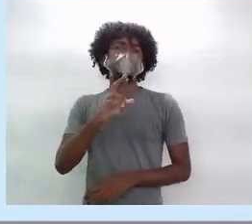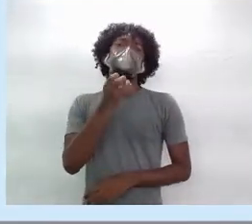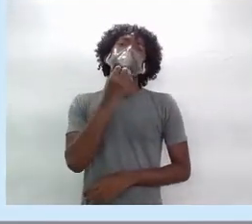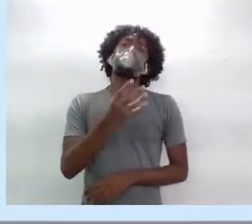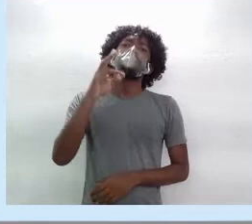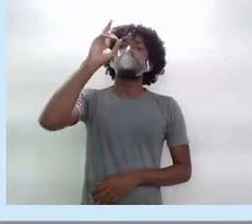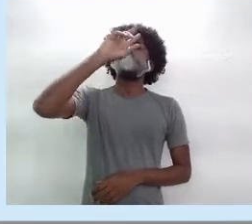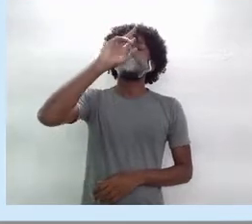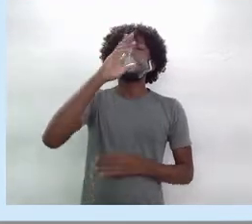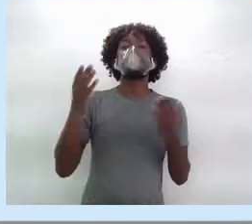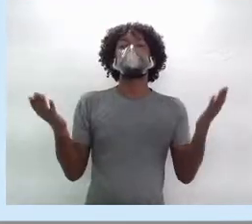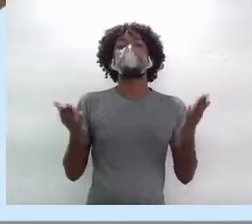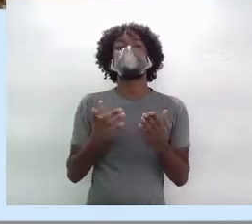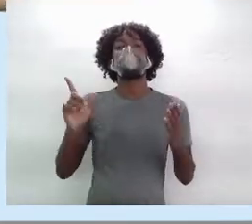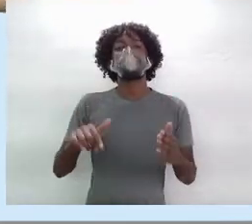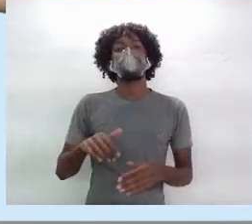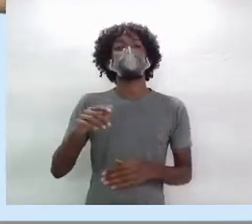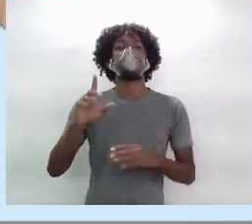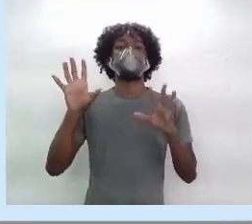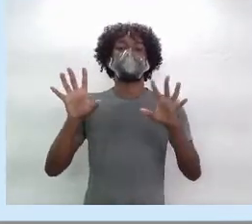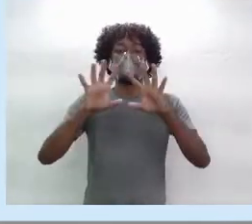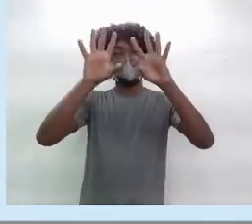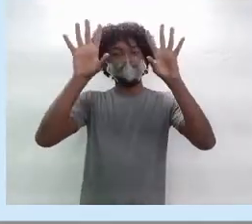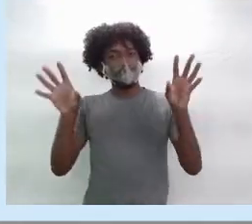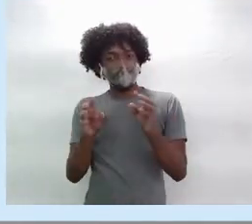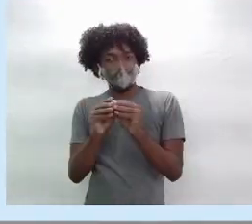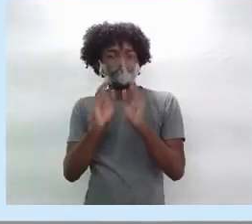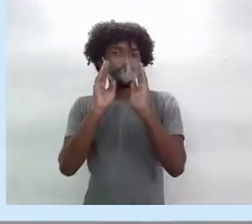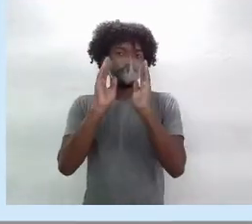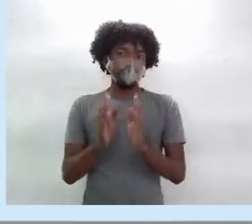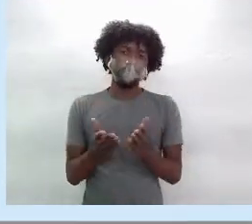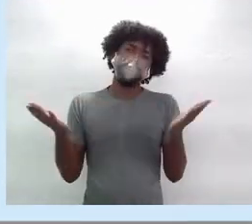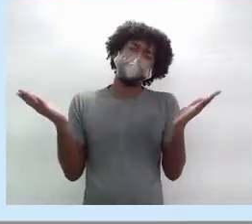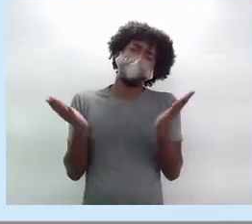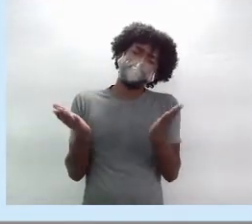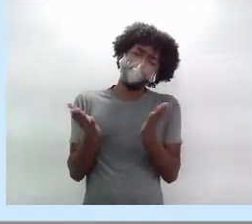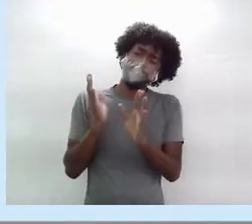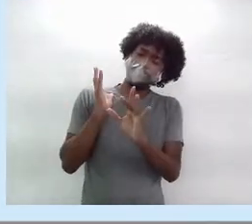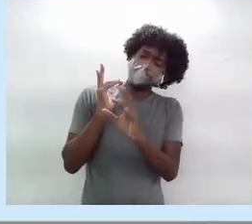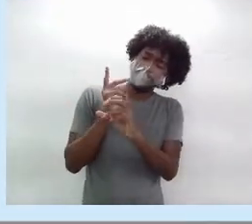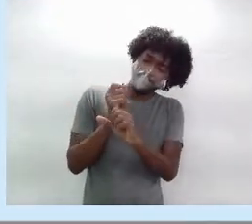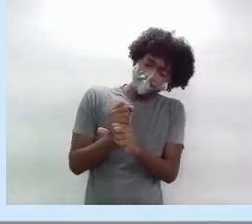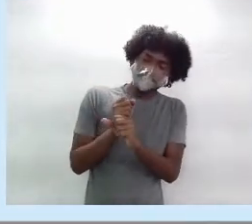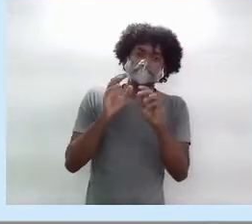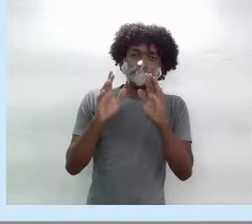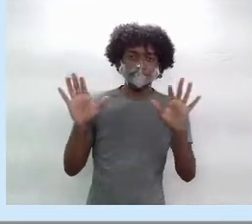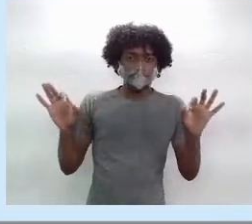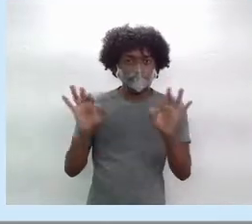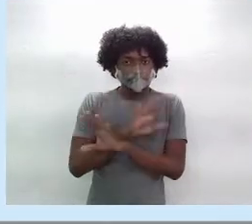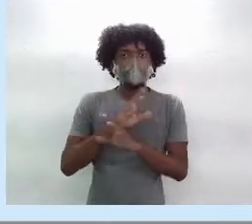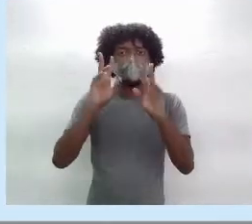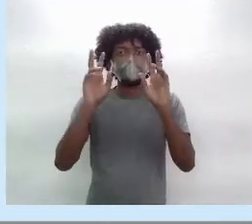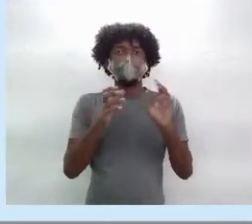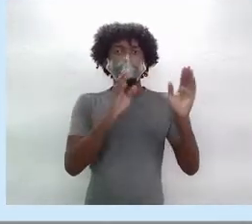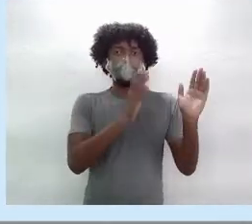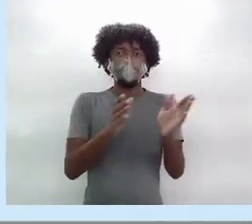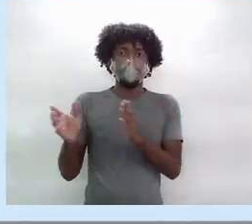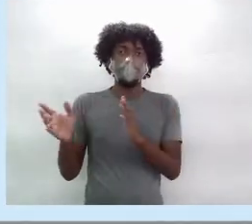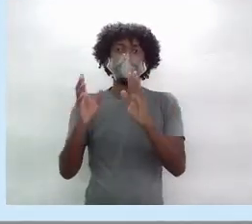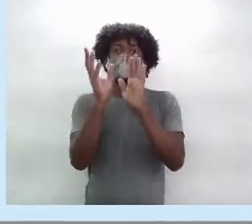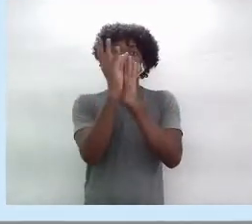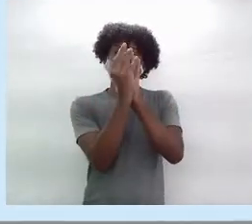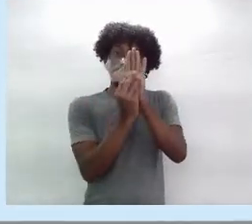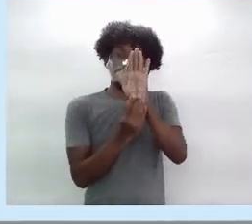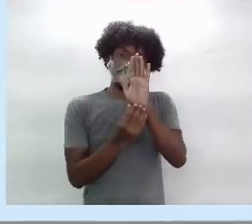lembrar que hoje é a nossa síntese. Estamos encerrando essa série sobre o nosso componente